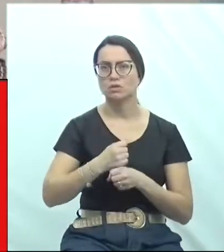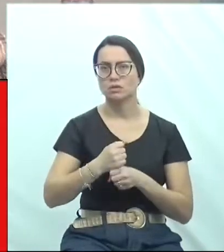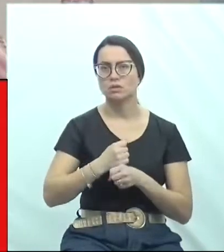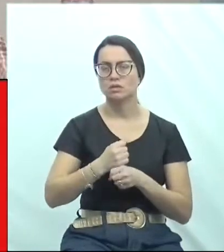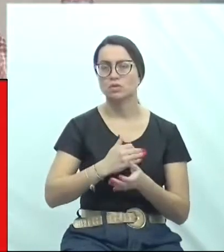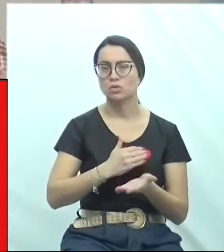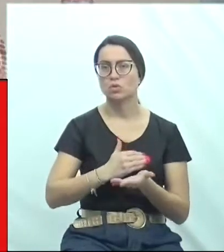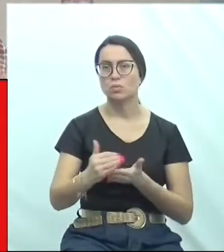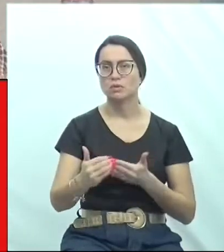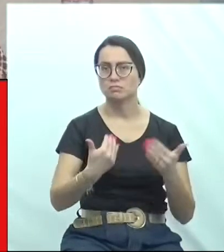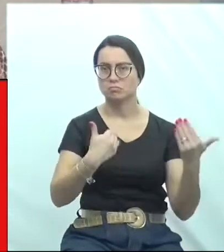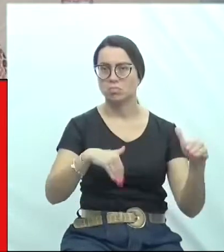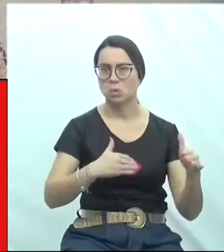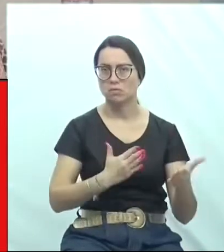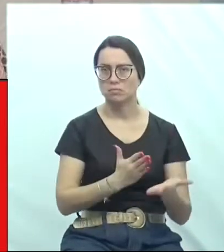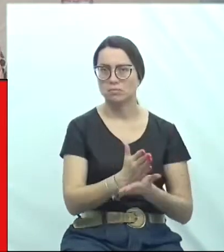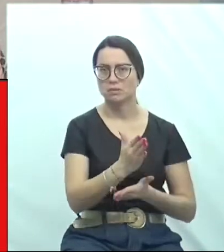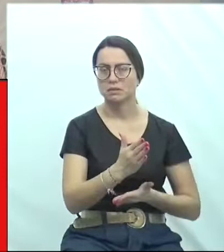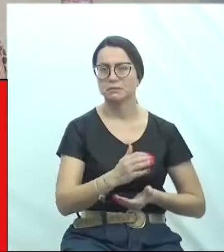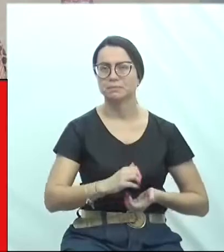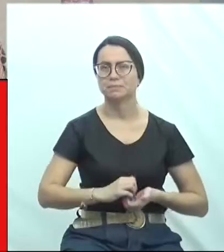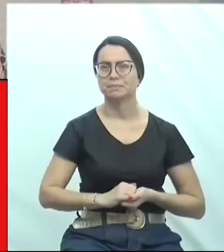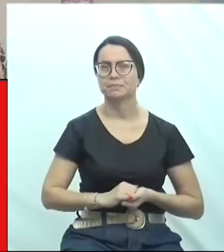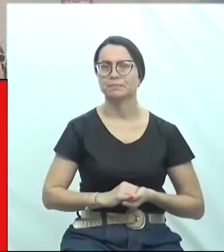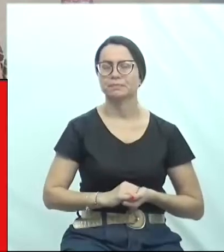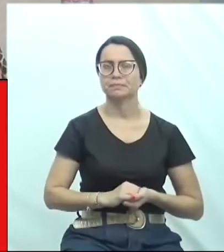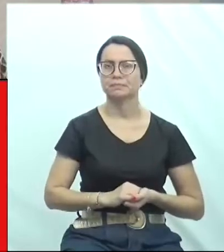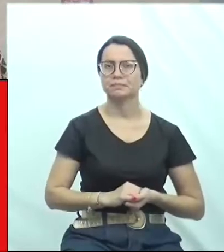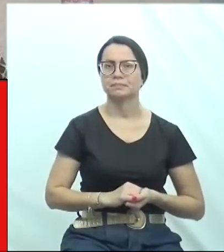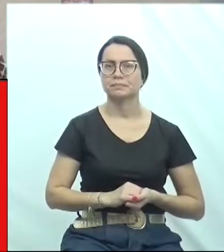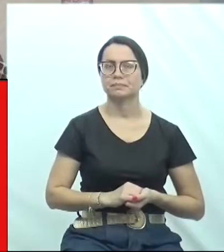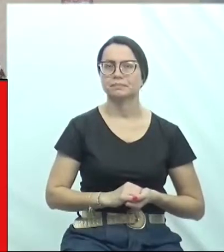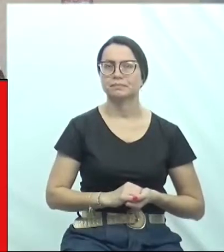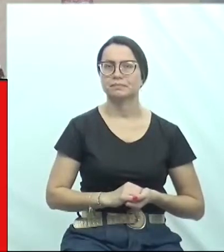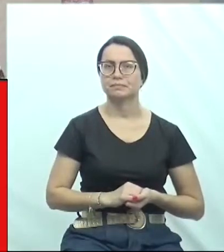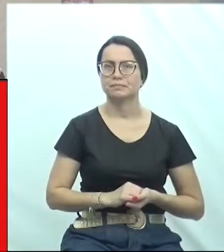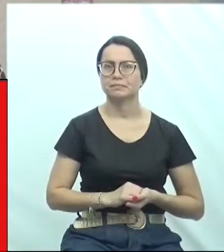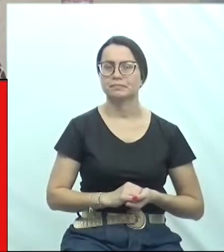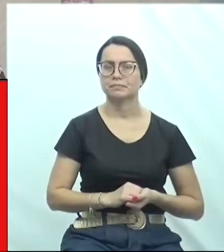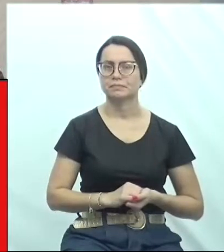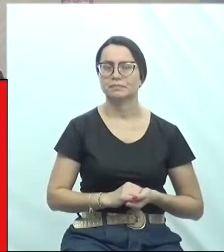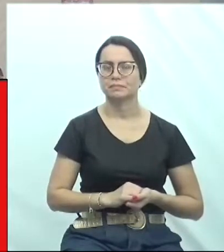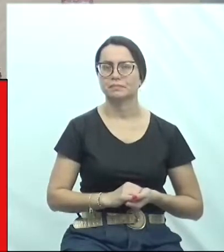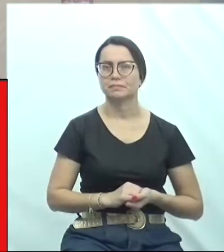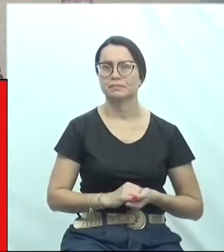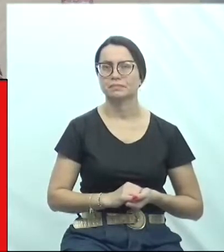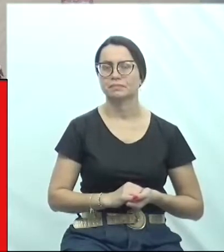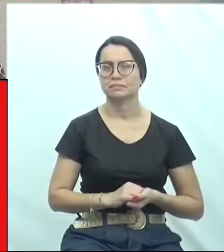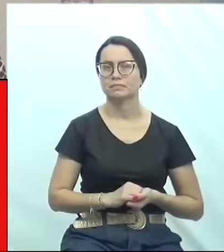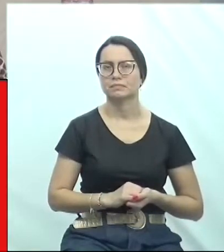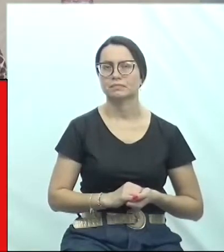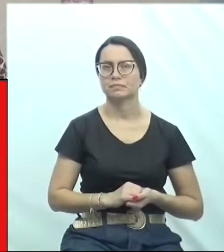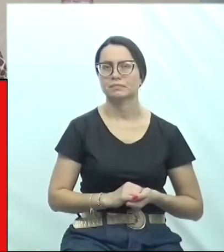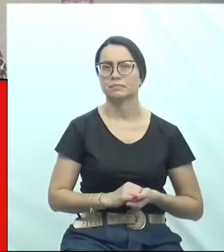público na Procuradoria-Geral da empresa, sempre lotada na Superintendência Sucerra.